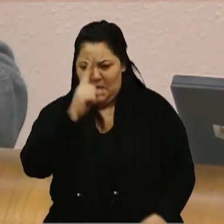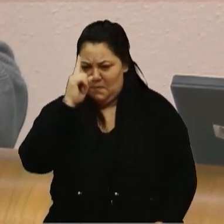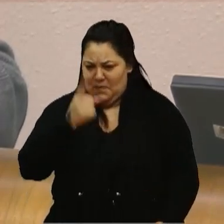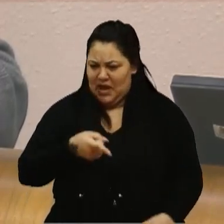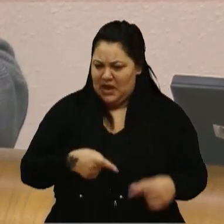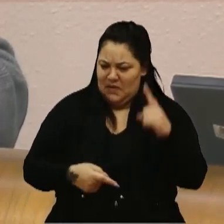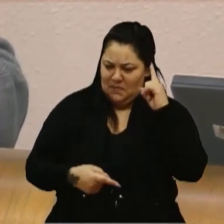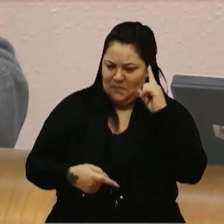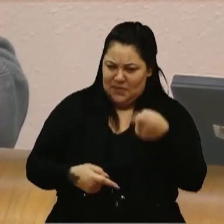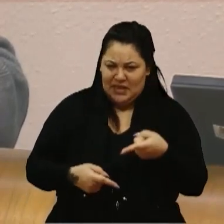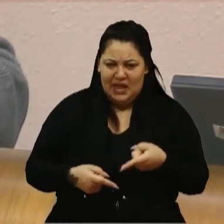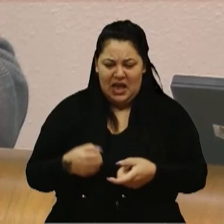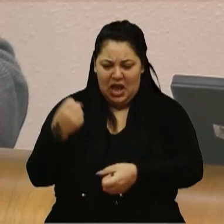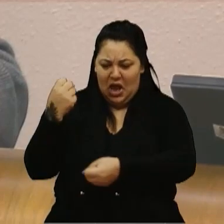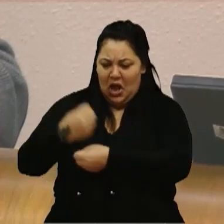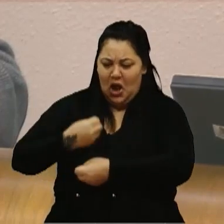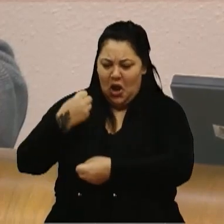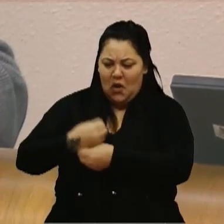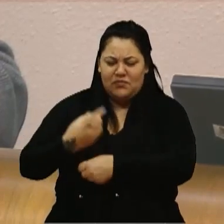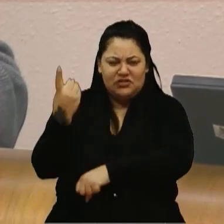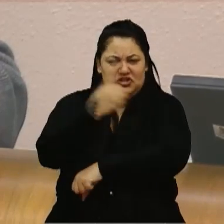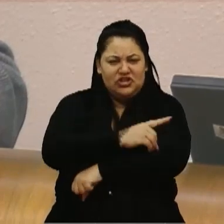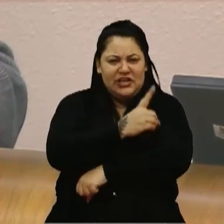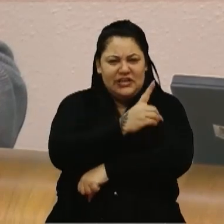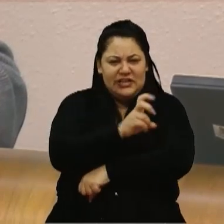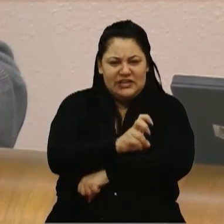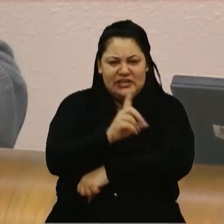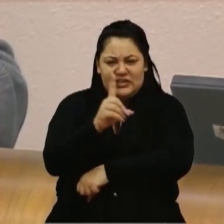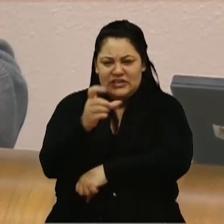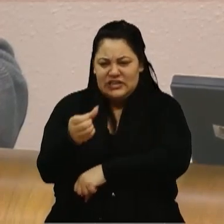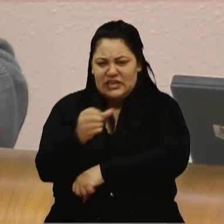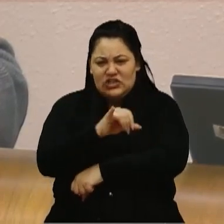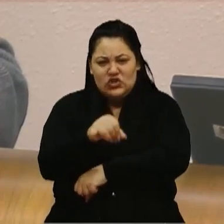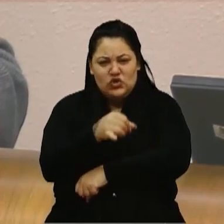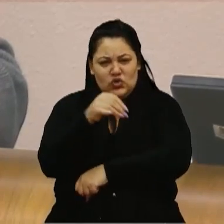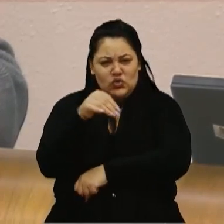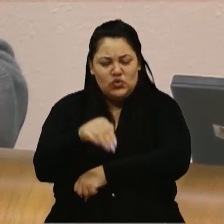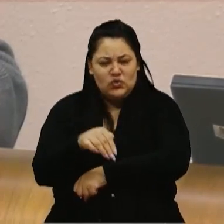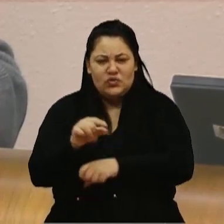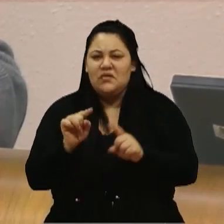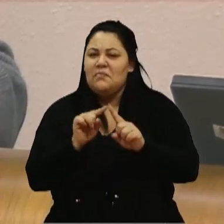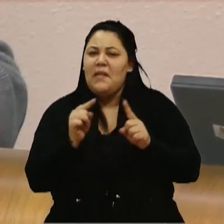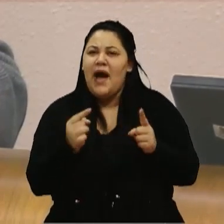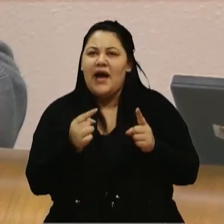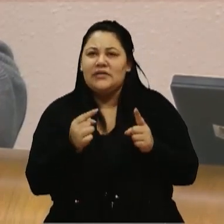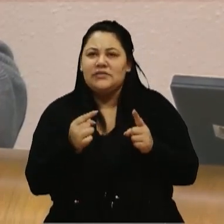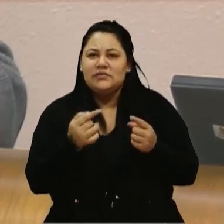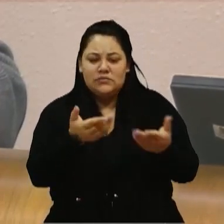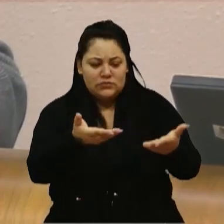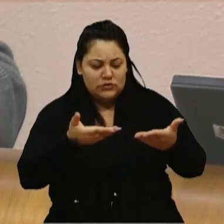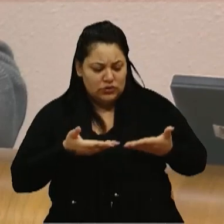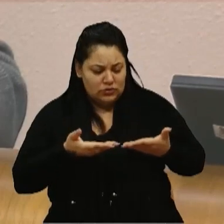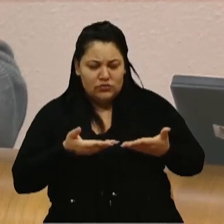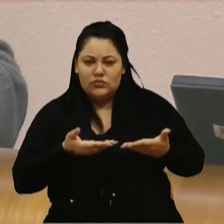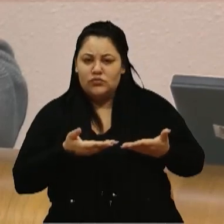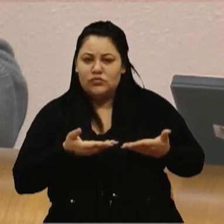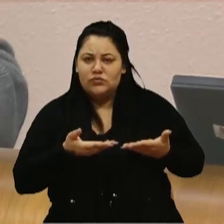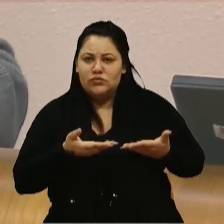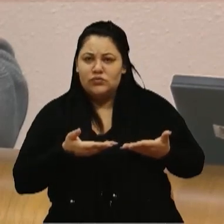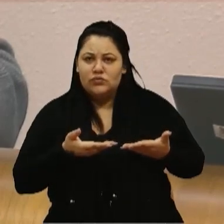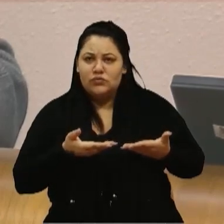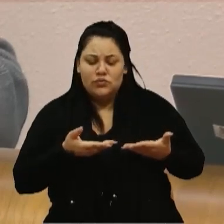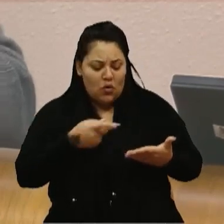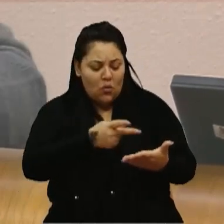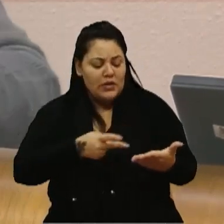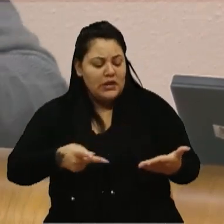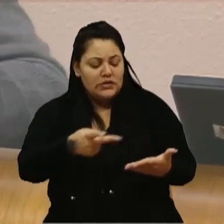início para a obra dia 15 ou 16 de junho, mas não nos dão um mapa. Eu quero saber o mapa, da onde vai